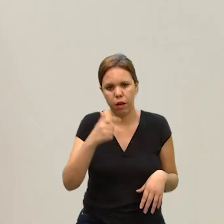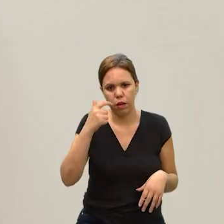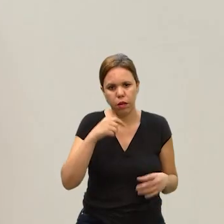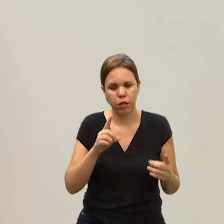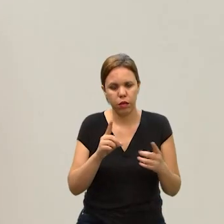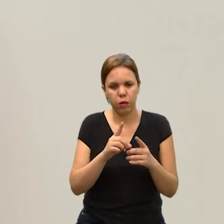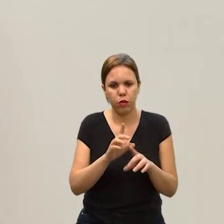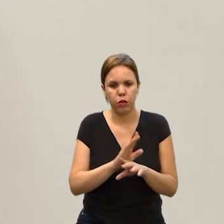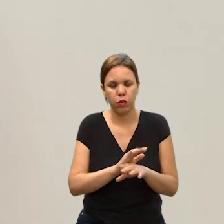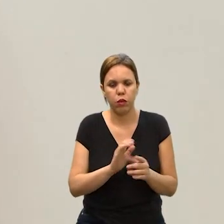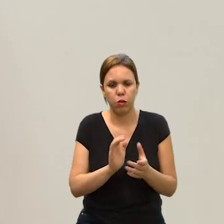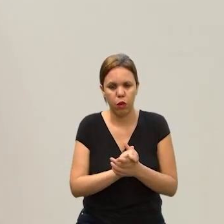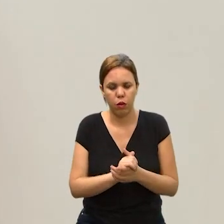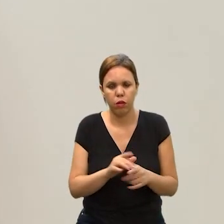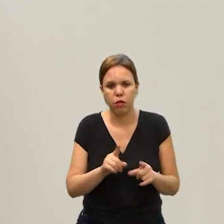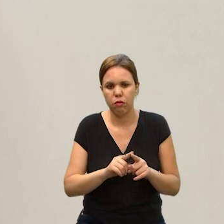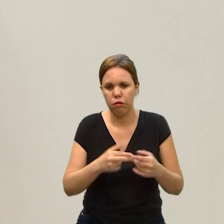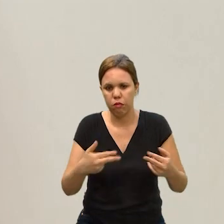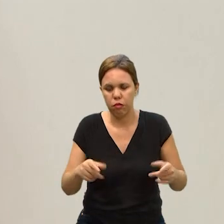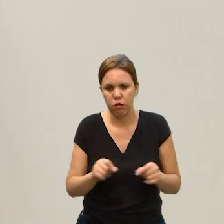dia. E profissionalmente?